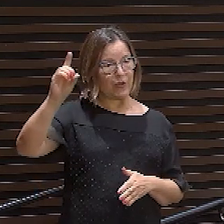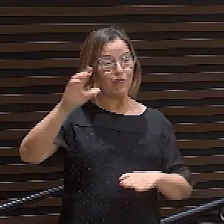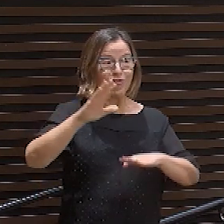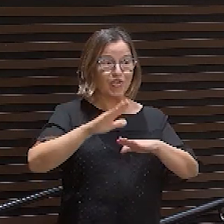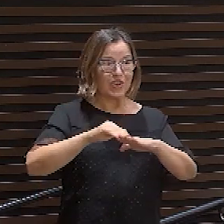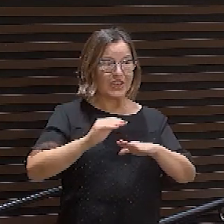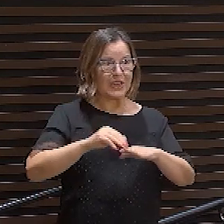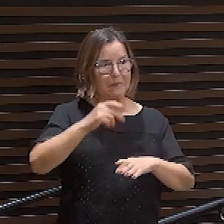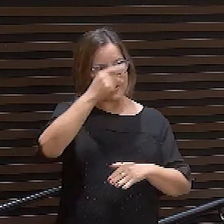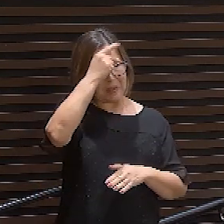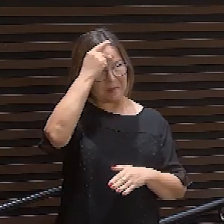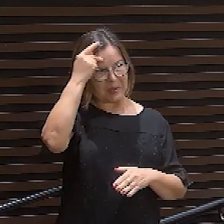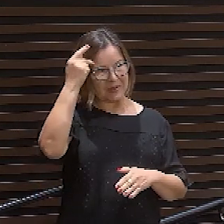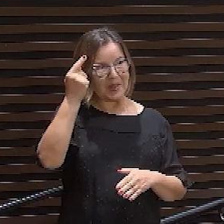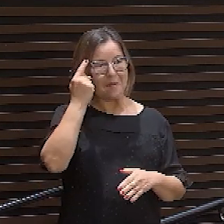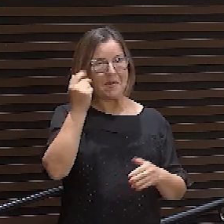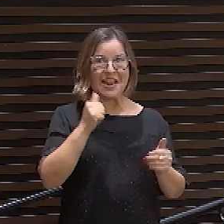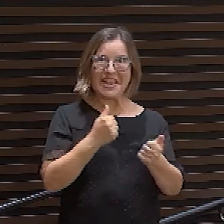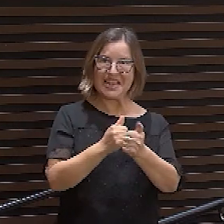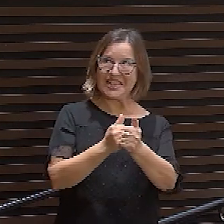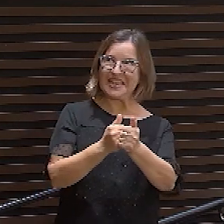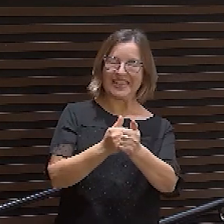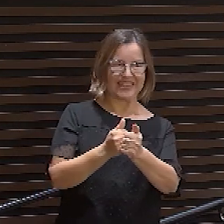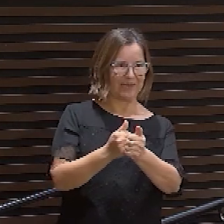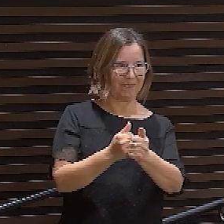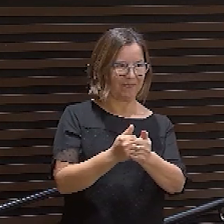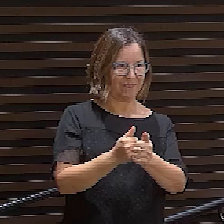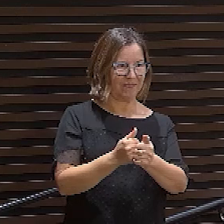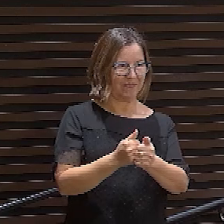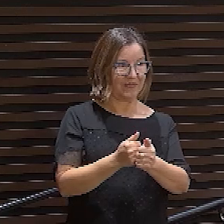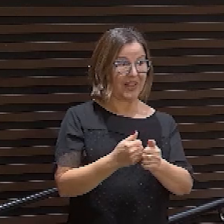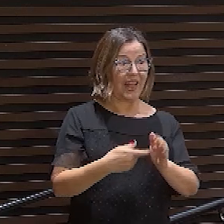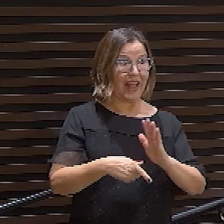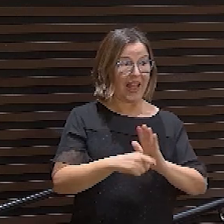Nós estamos mortos em delitos e pecados